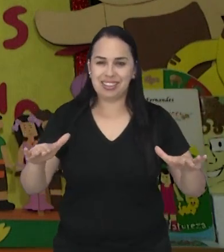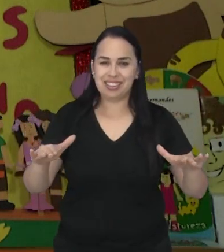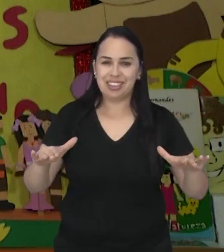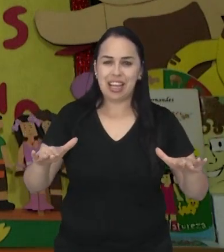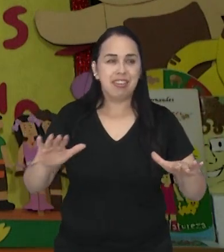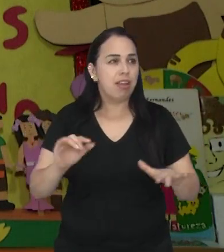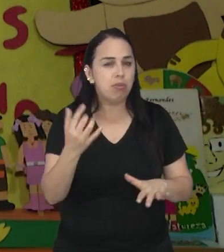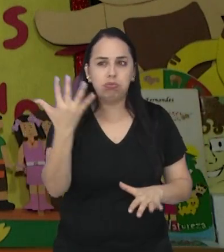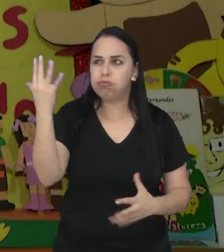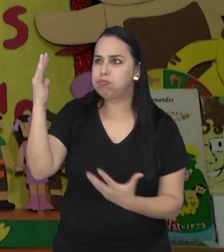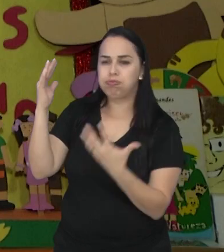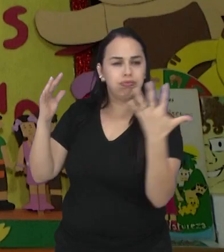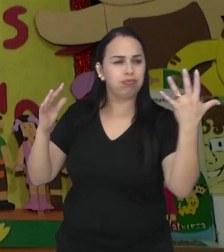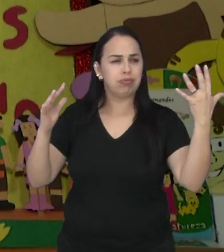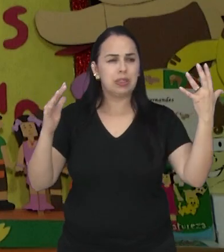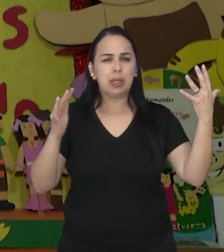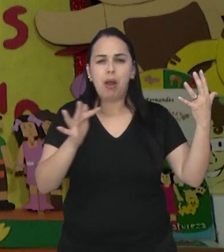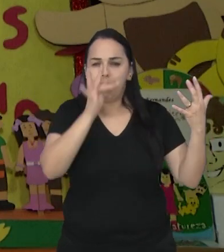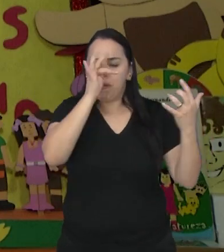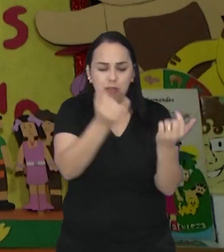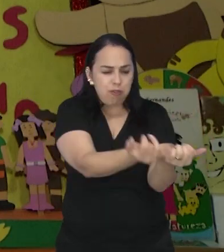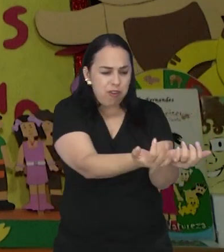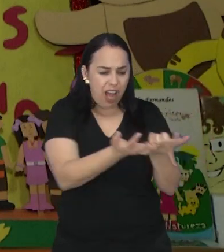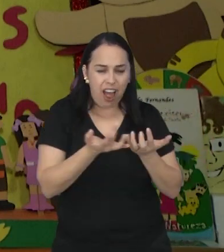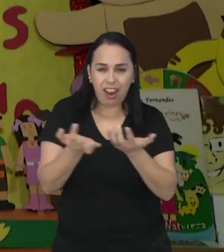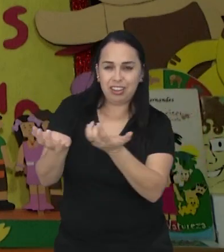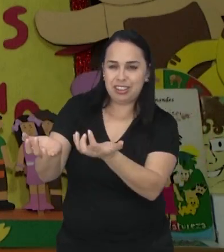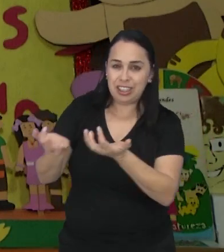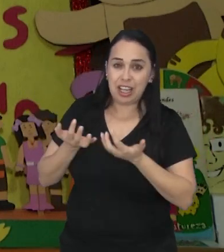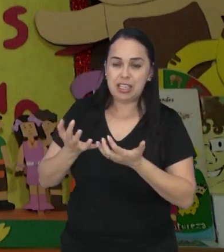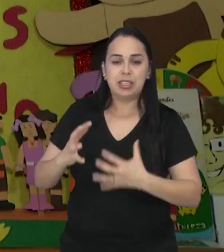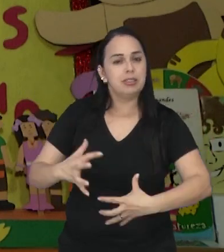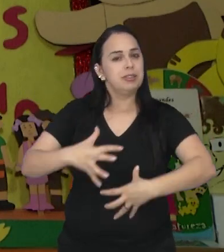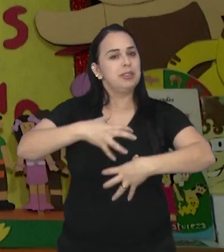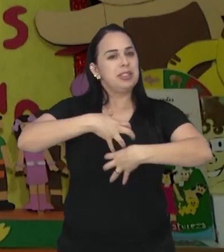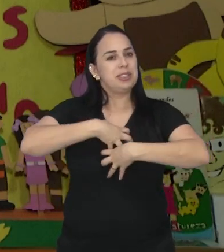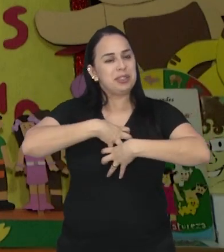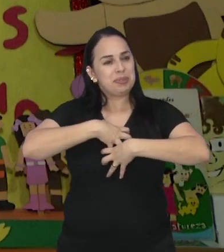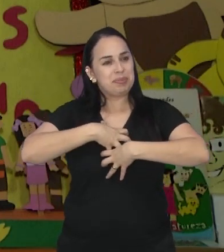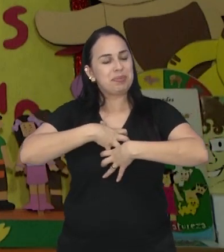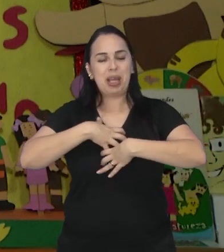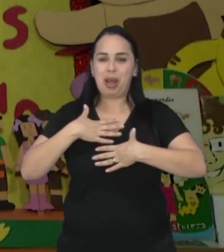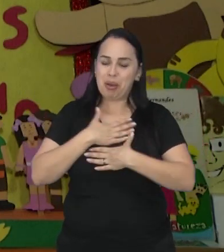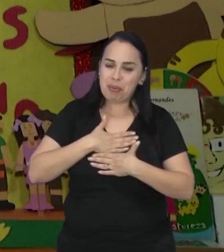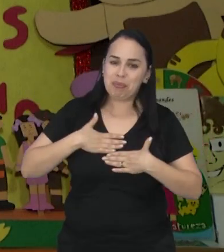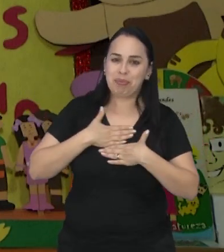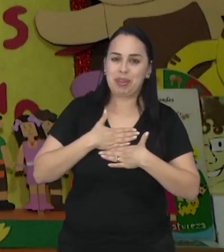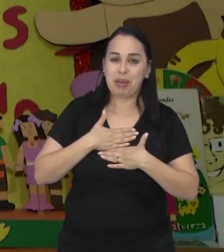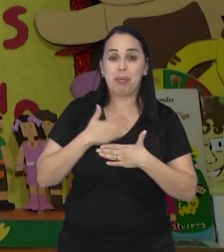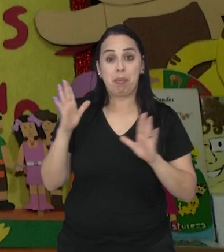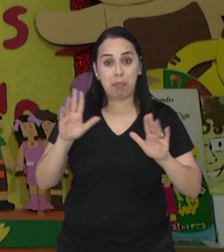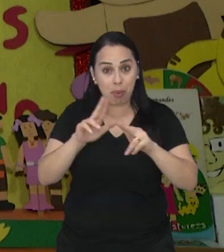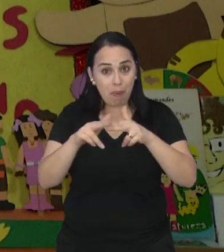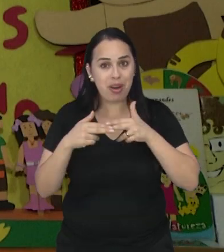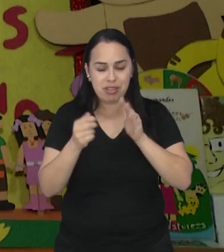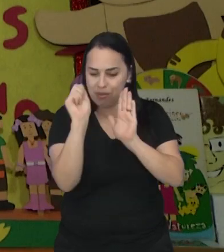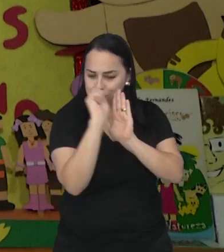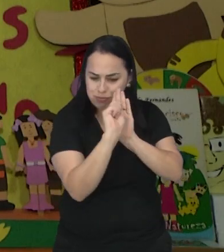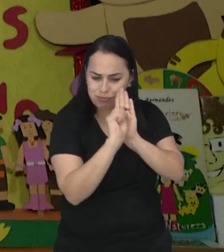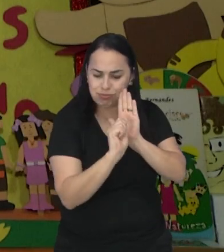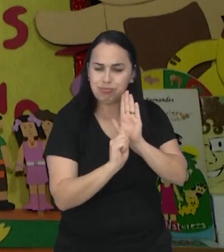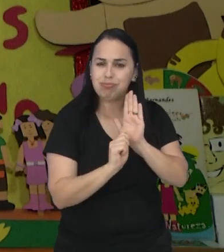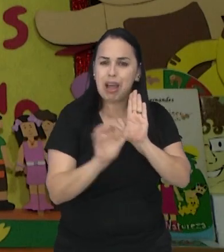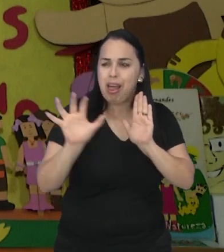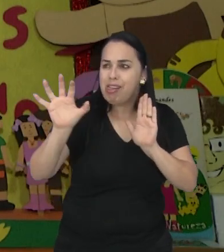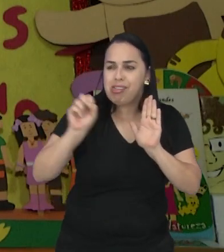por outro, tem natureza, assim, floresta, então isso mexeu muito comigo, e eu coloquei isso na história,